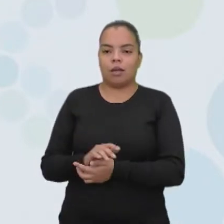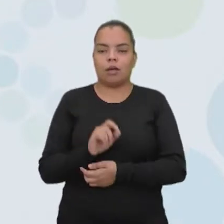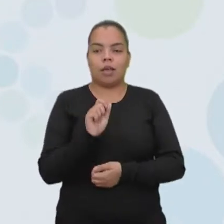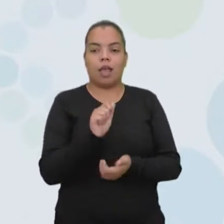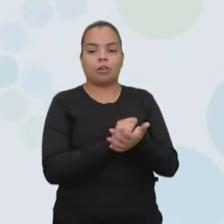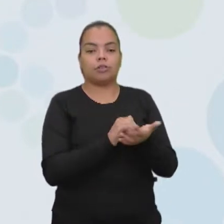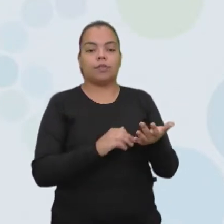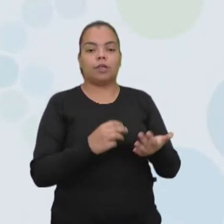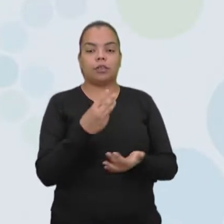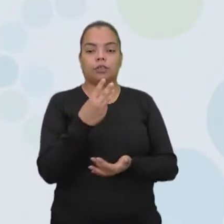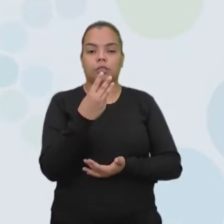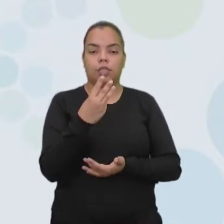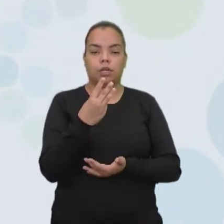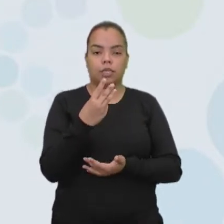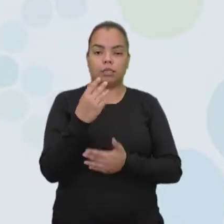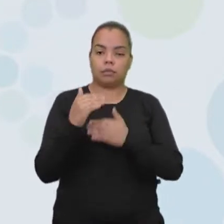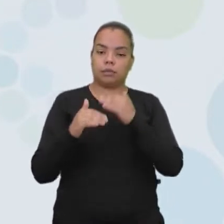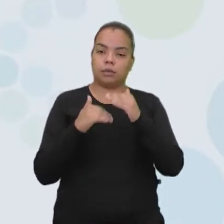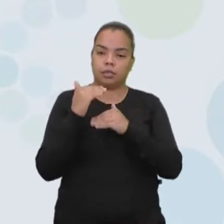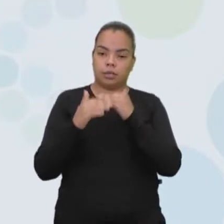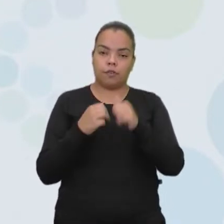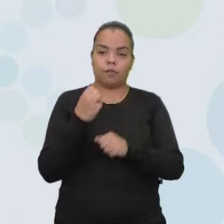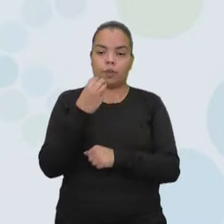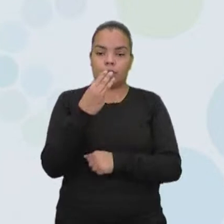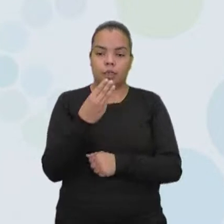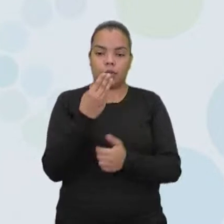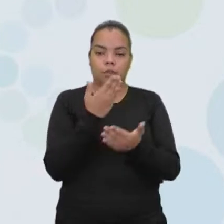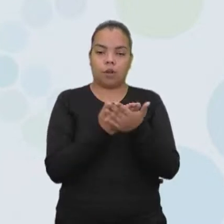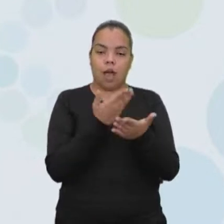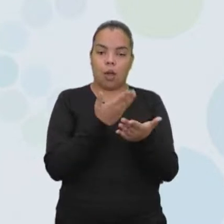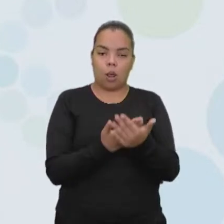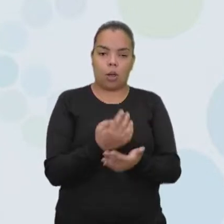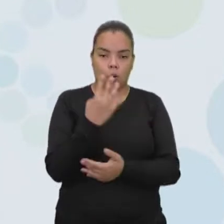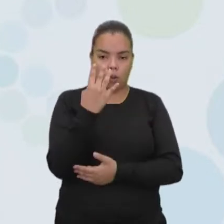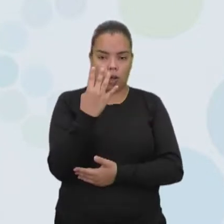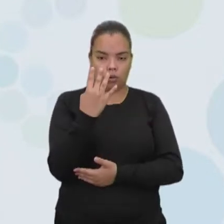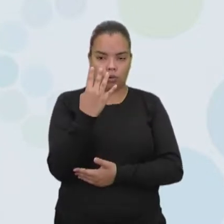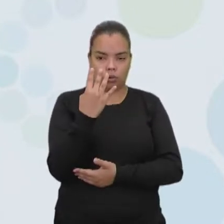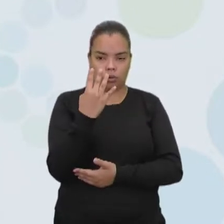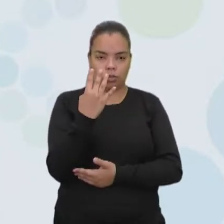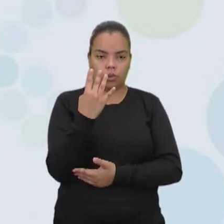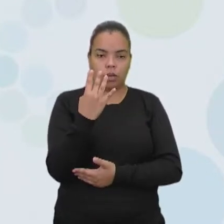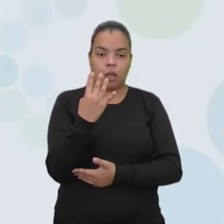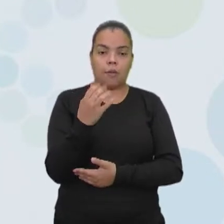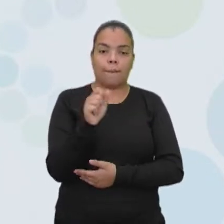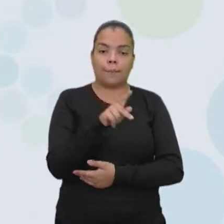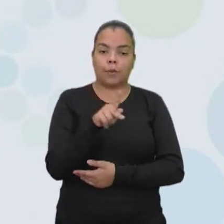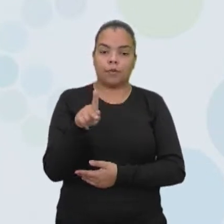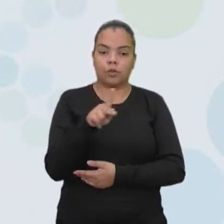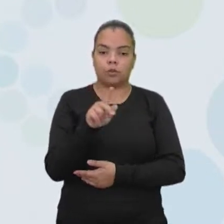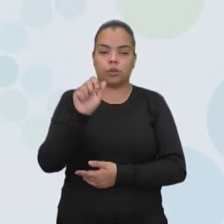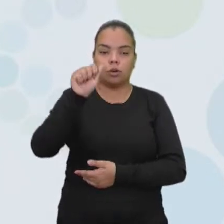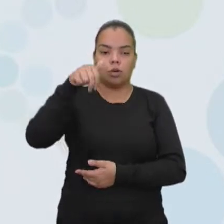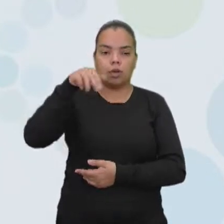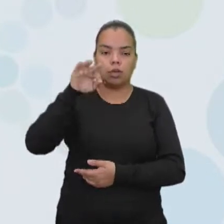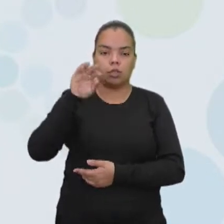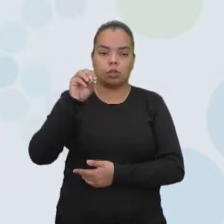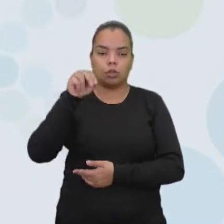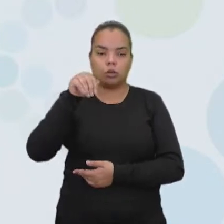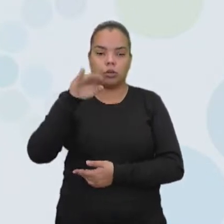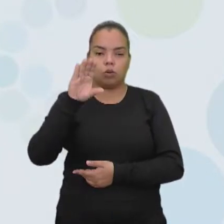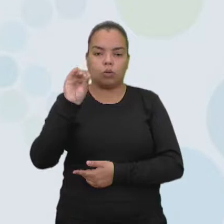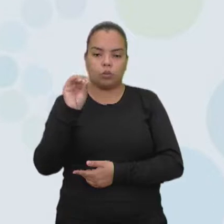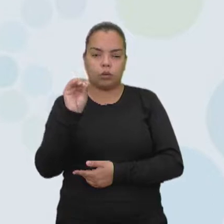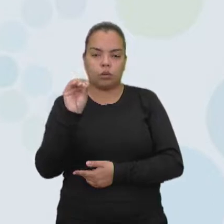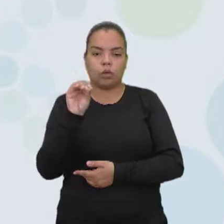atividade 3, desenvolvimento 3, aula 4. Eu sou o professor Antônio Russo Júnior, professor aí